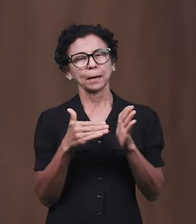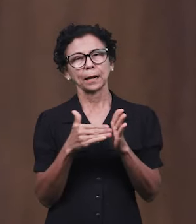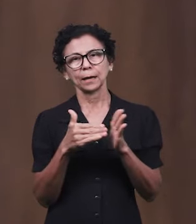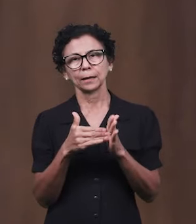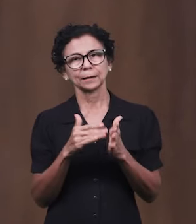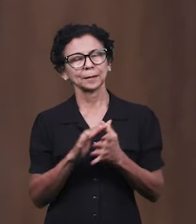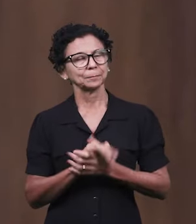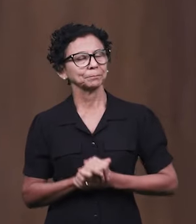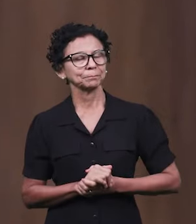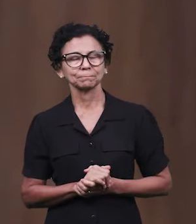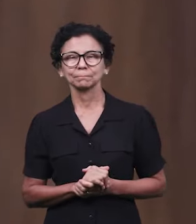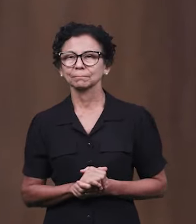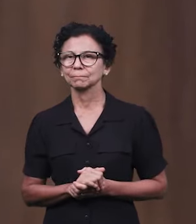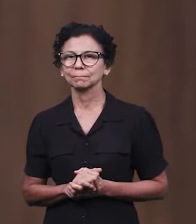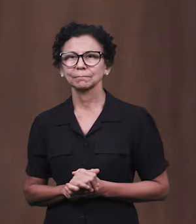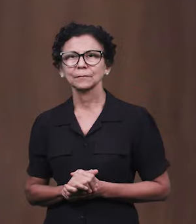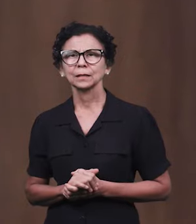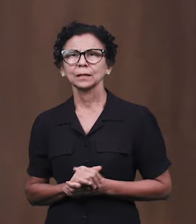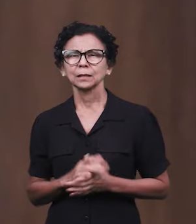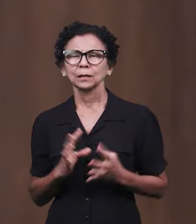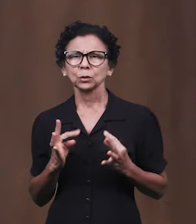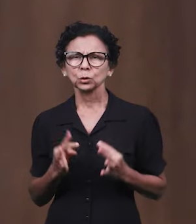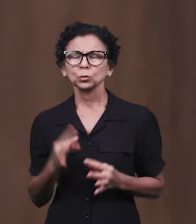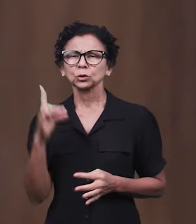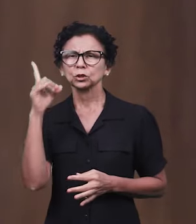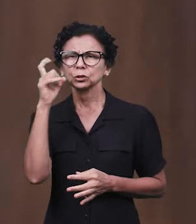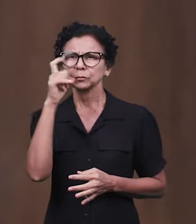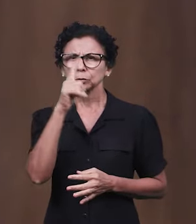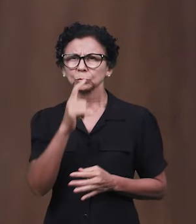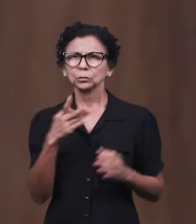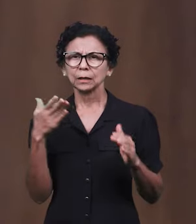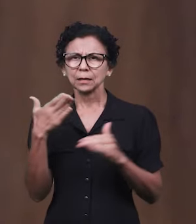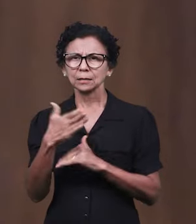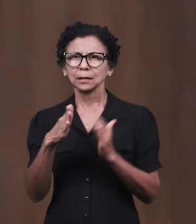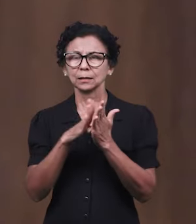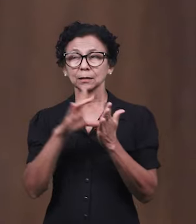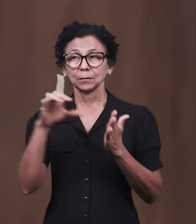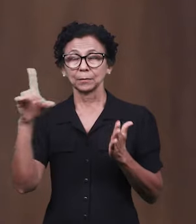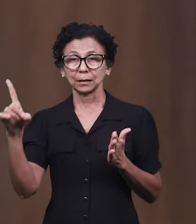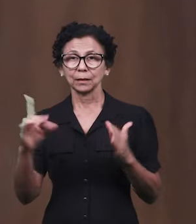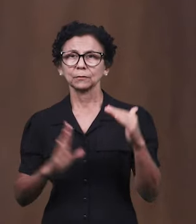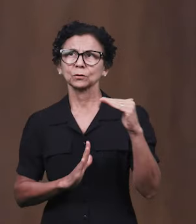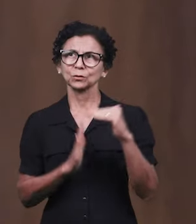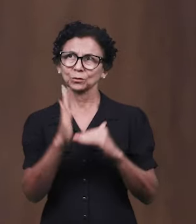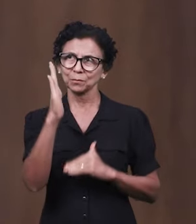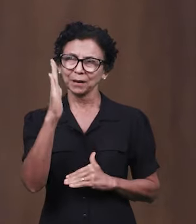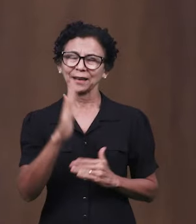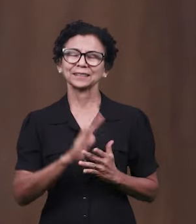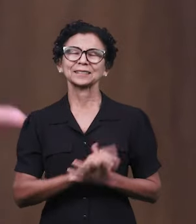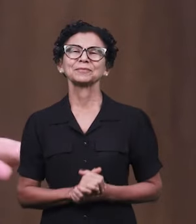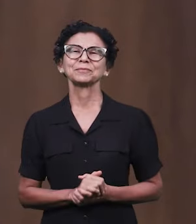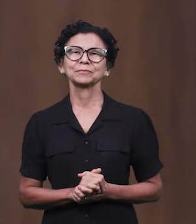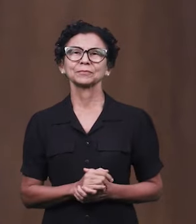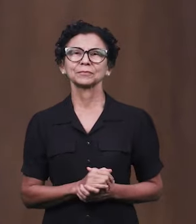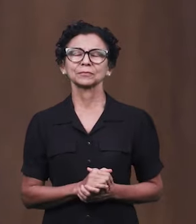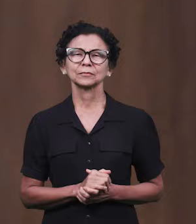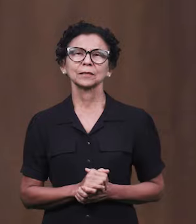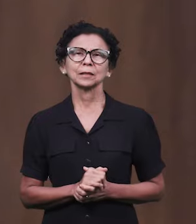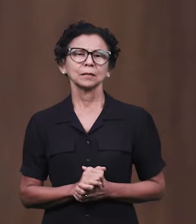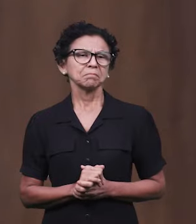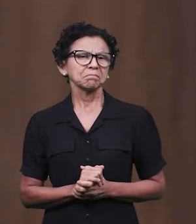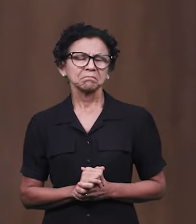alcança as barreiras que dificultam o acesso à palavra de Deus. As barreiras que nos impedem de ter esse acesso livre